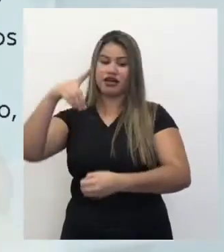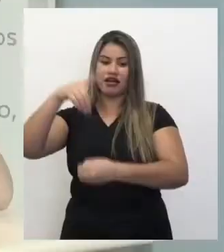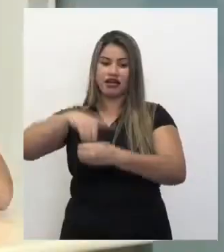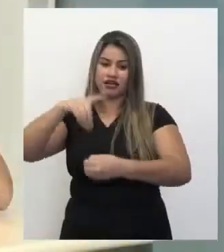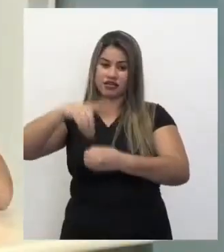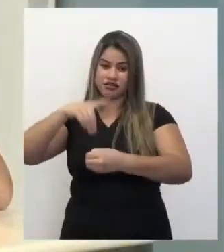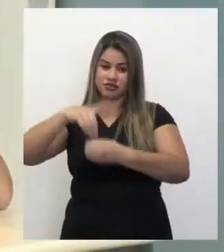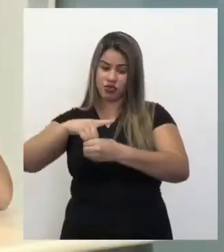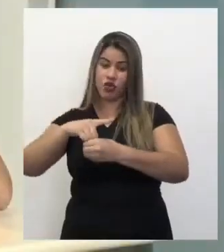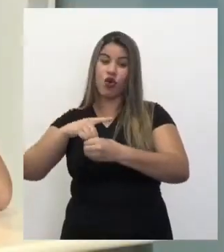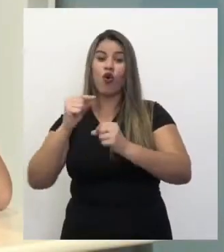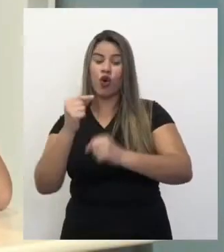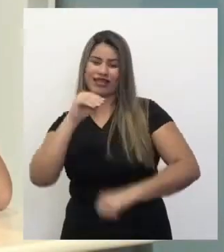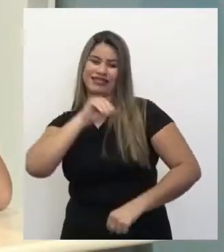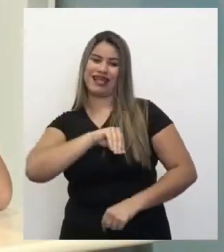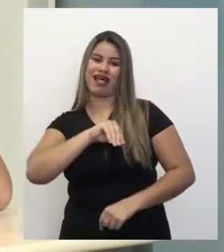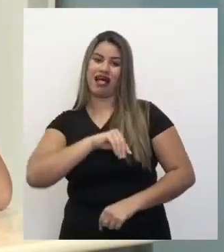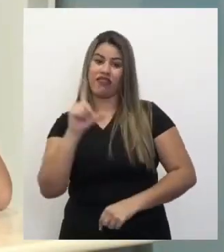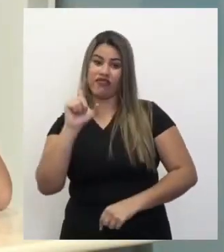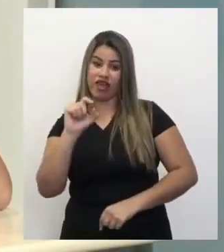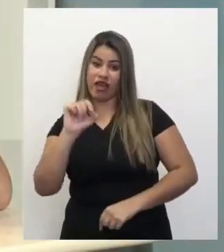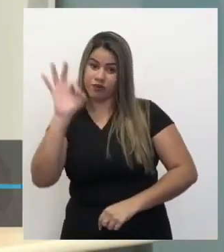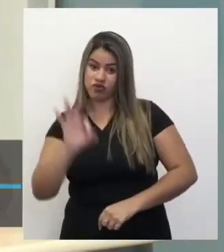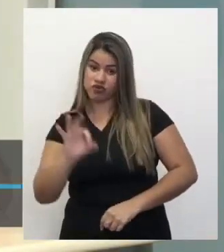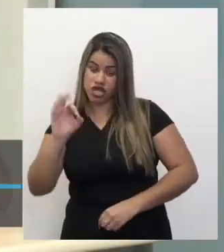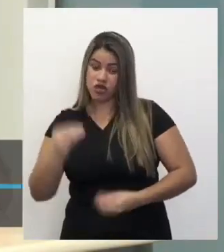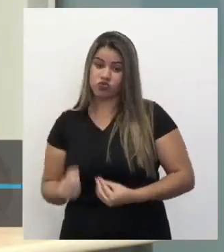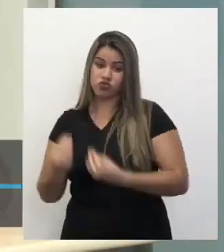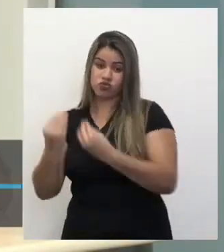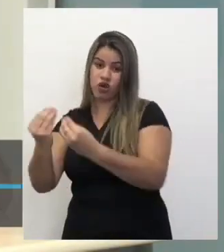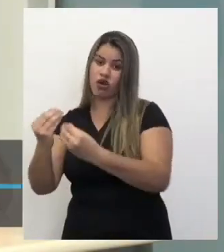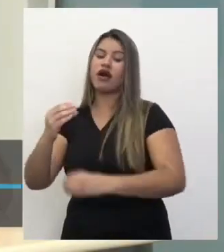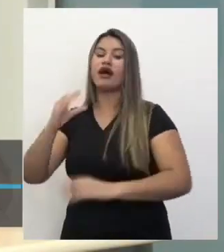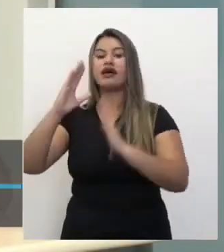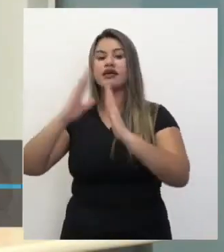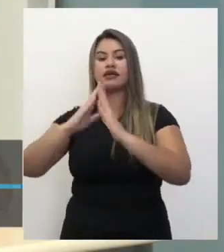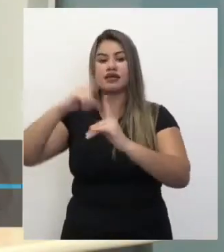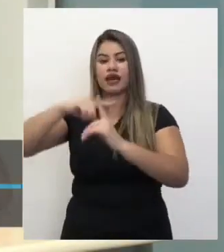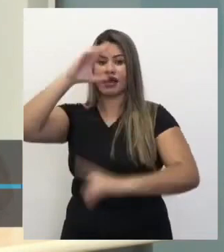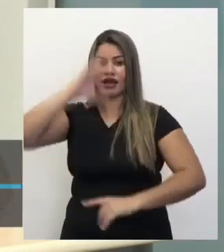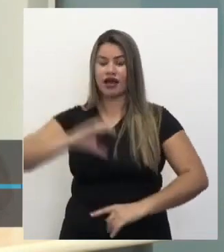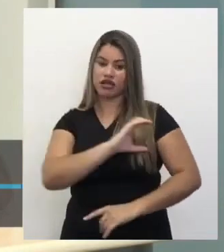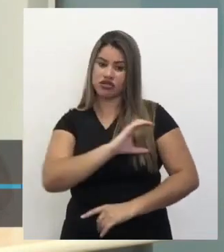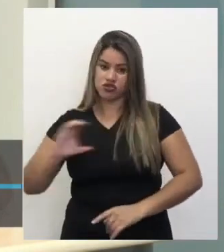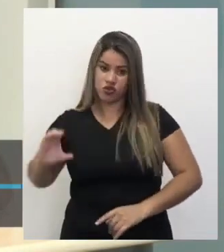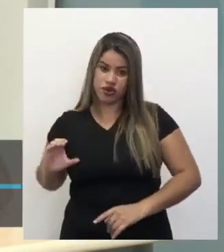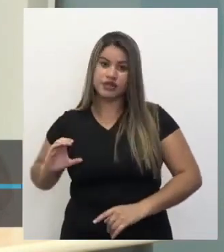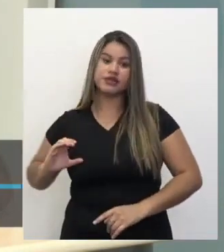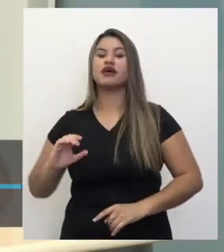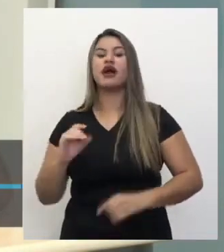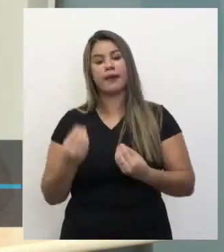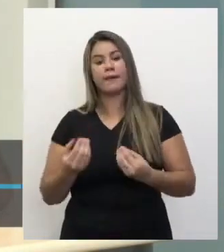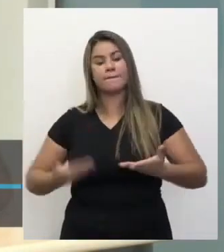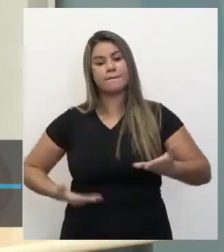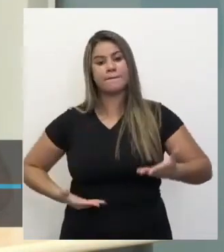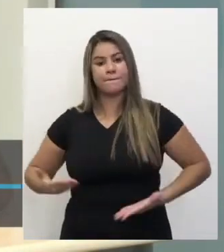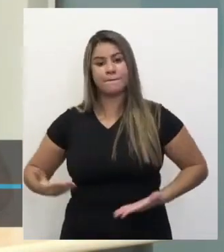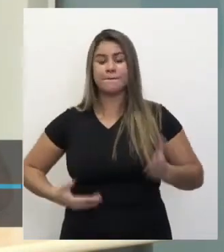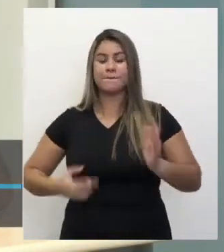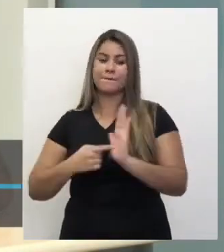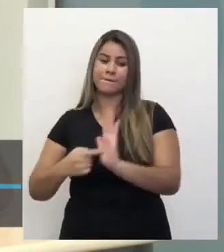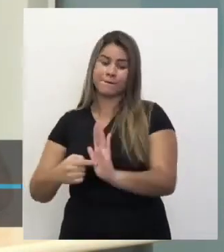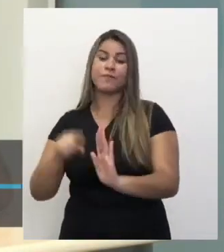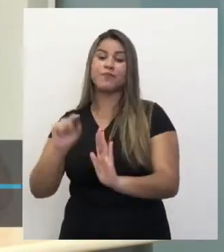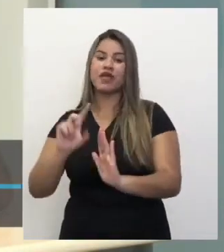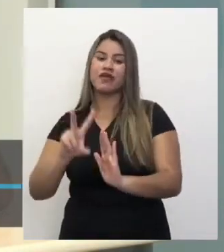produziam, eles doavam aí para a Igreja Católica. Então, essas eram as obrigações do servo, que demonstram que o servo era apenas vassalo,